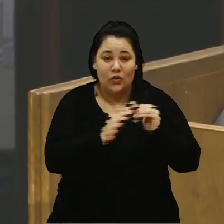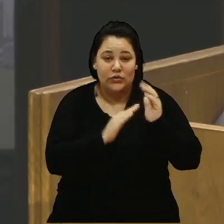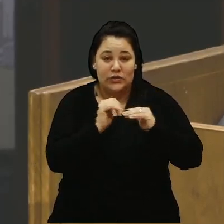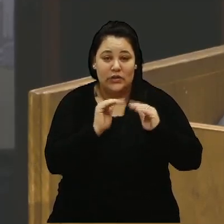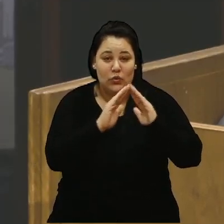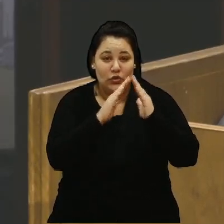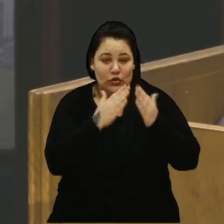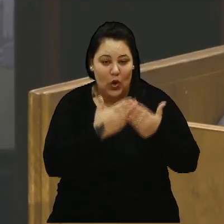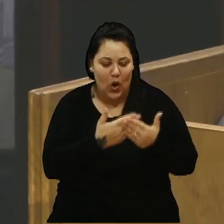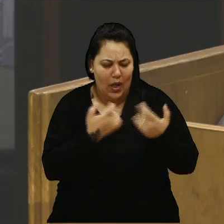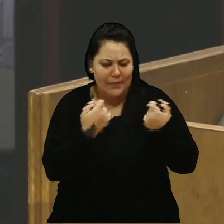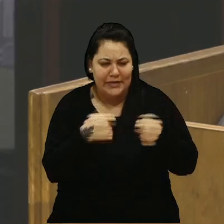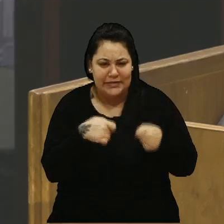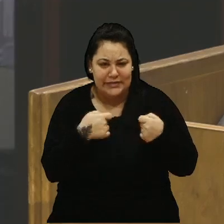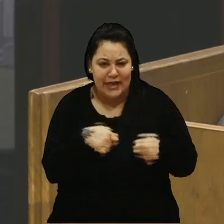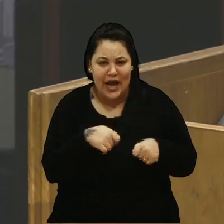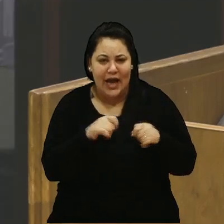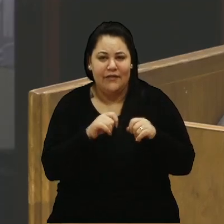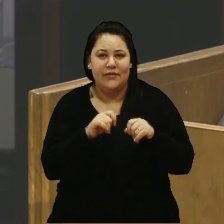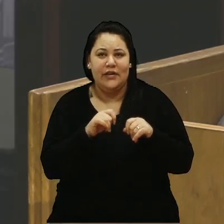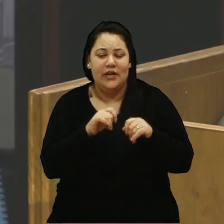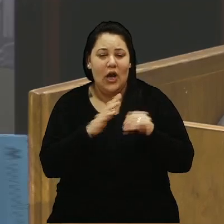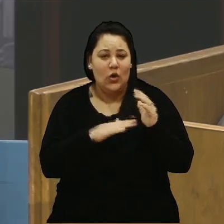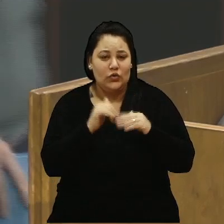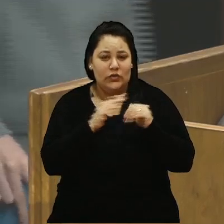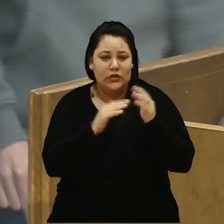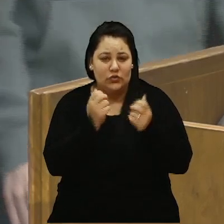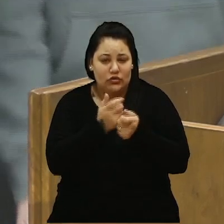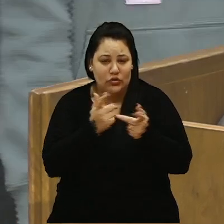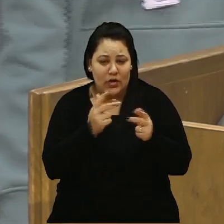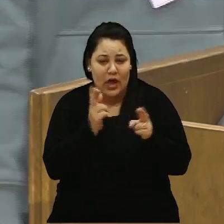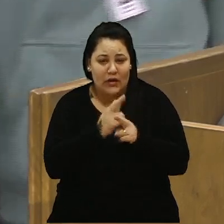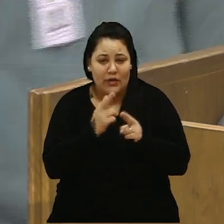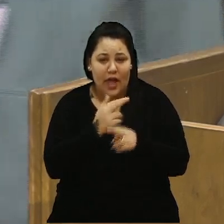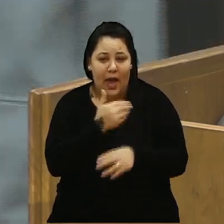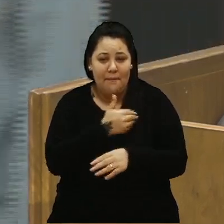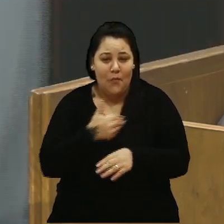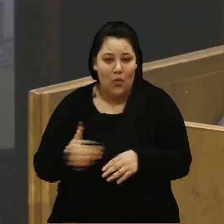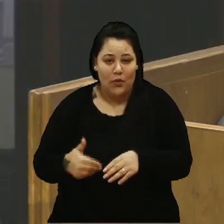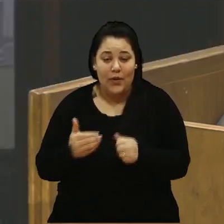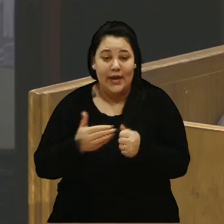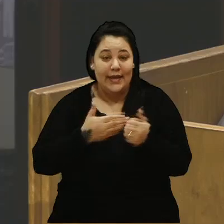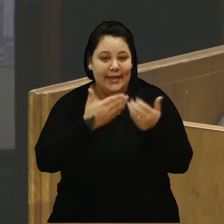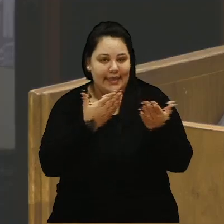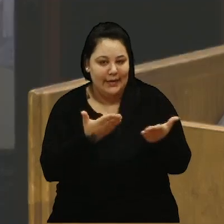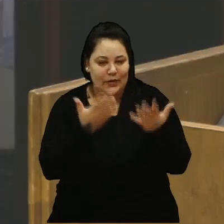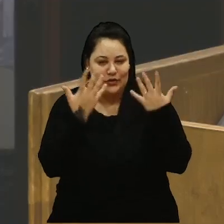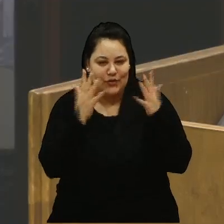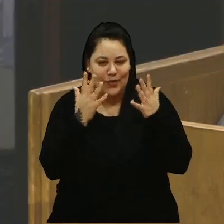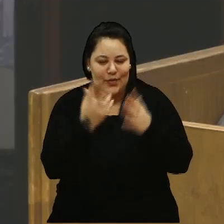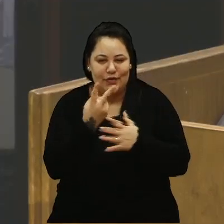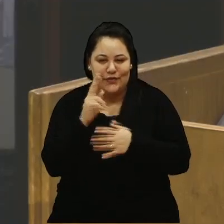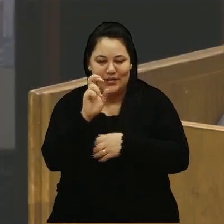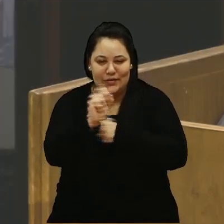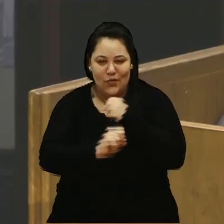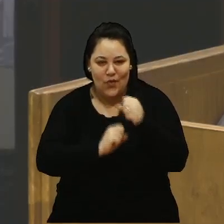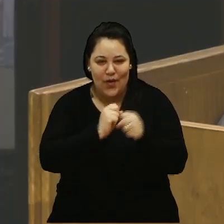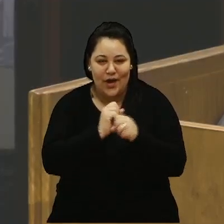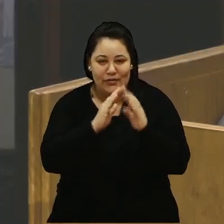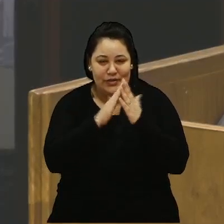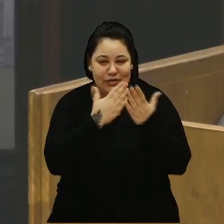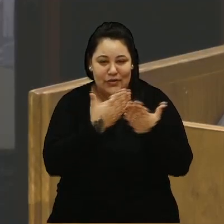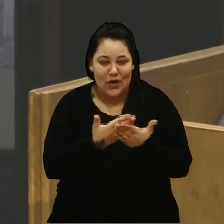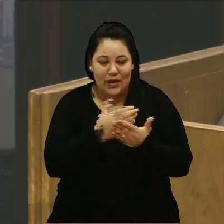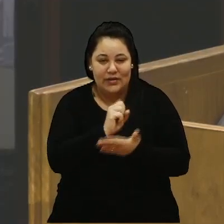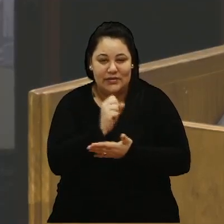escola, necessárias à construção de equipamentos públicos, né? Então, quando se comemora aqui os 25 anos da Escola Santa